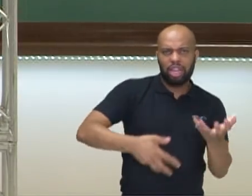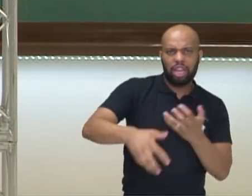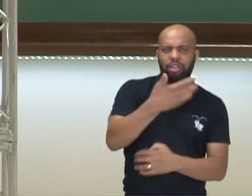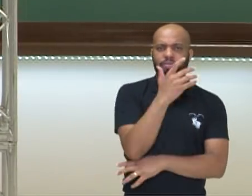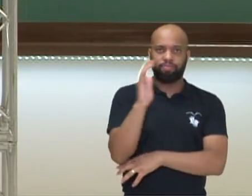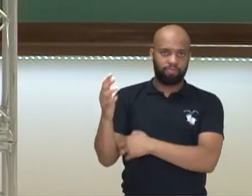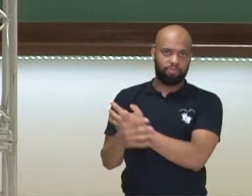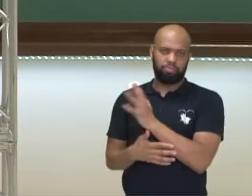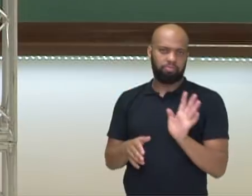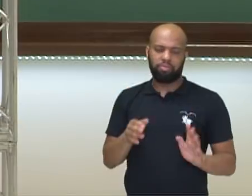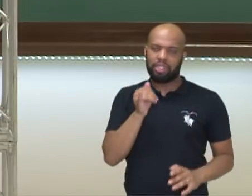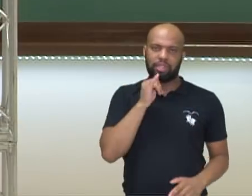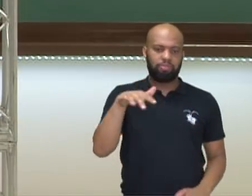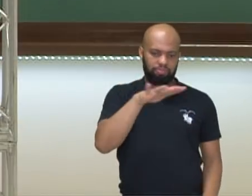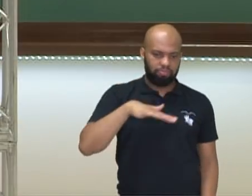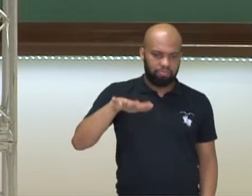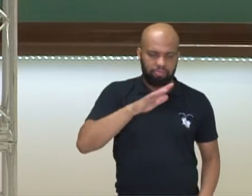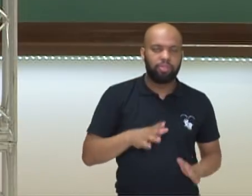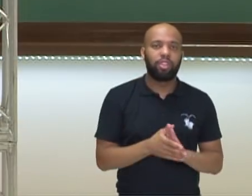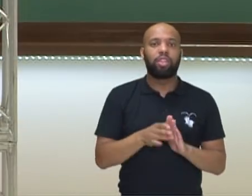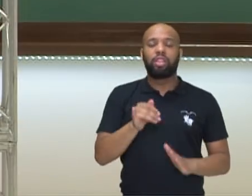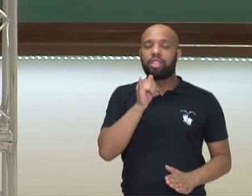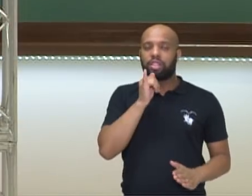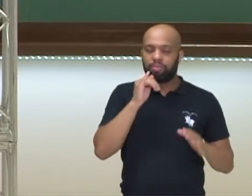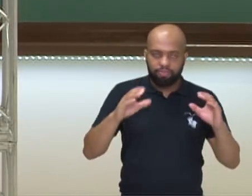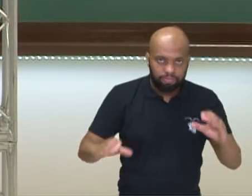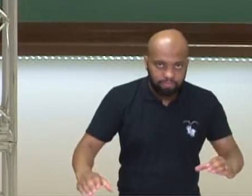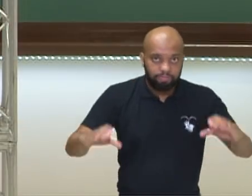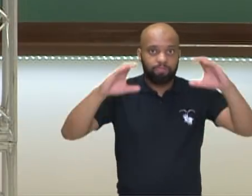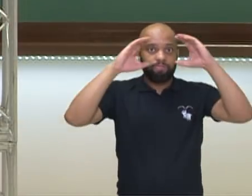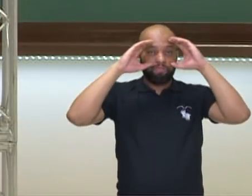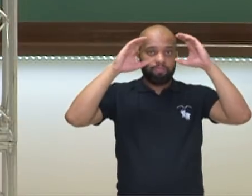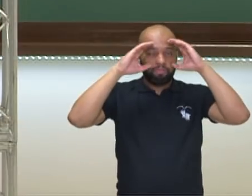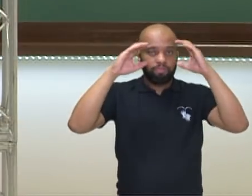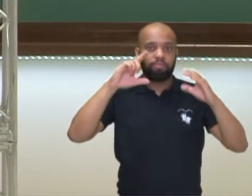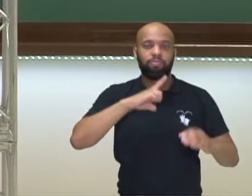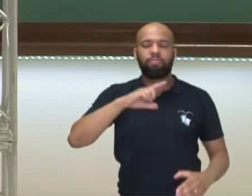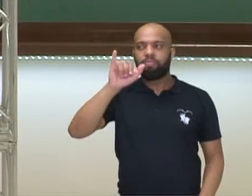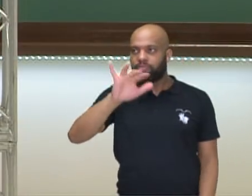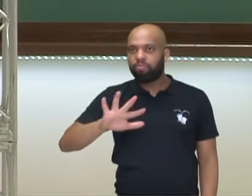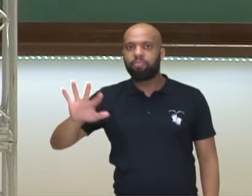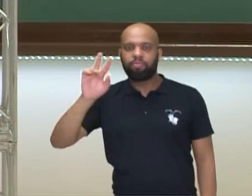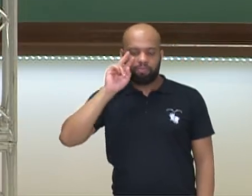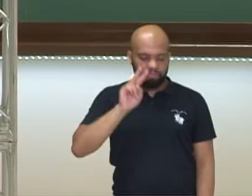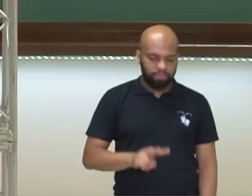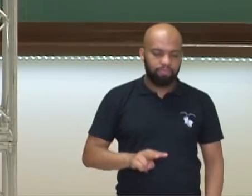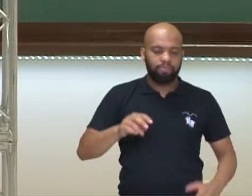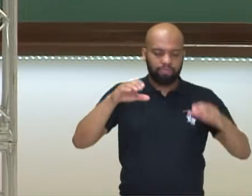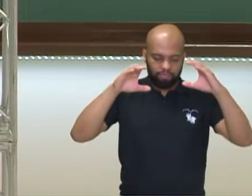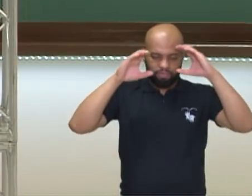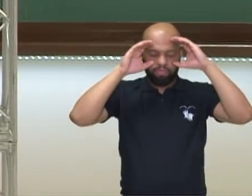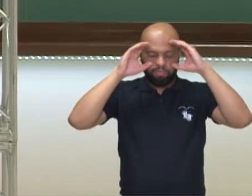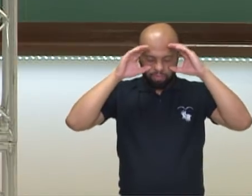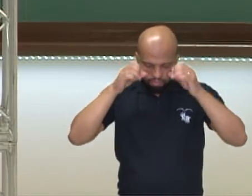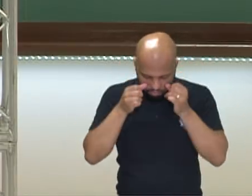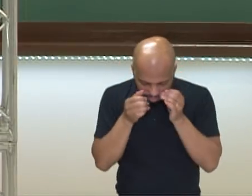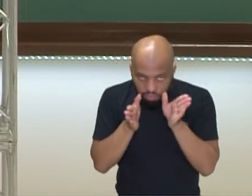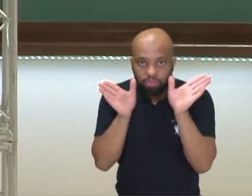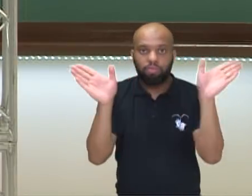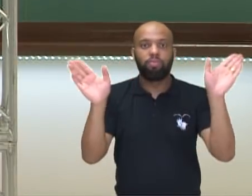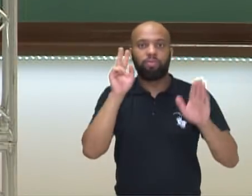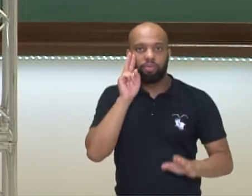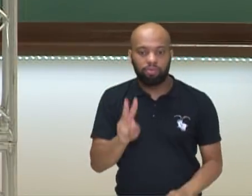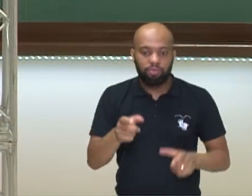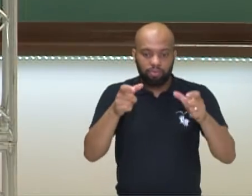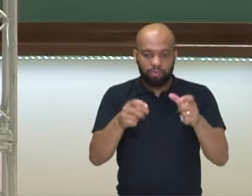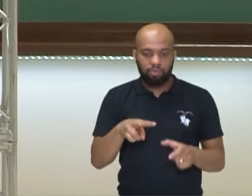virtual. Novamente, o usuário vai colocar os seus óculos, né, para ter a imagem do local onde a